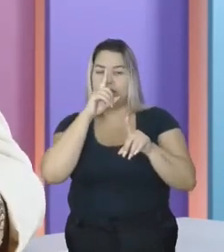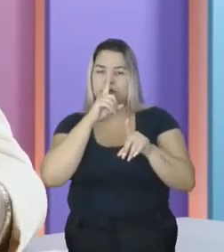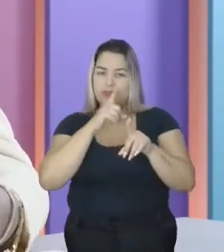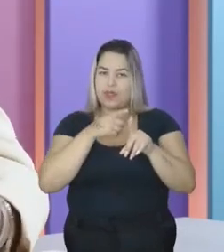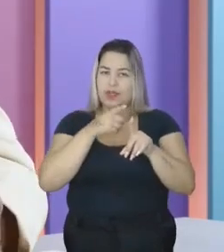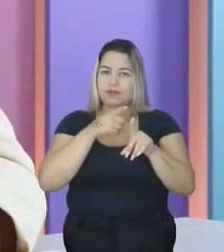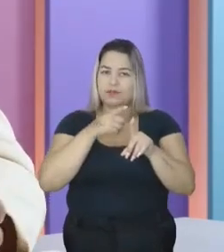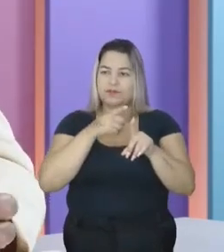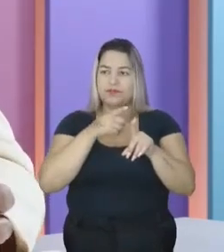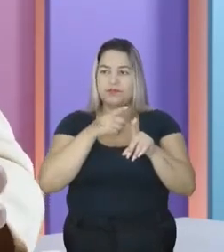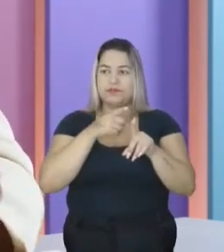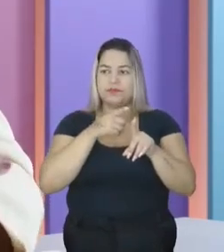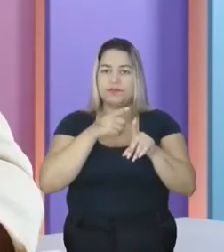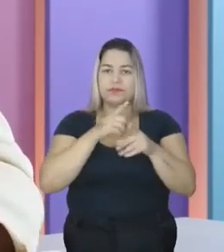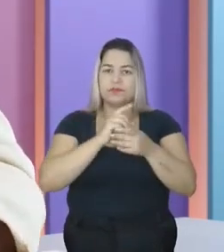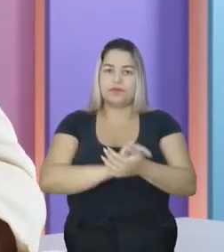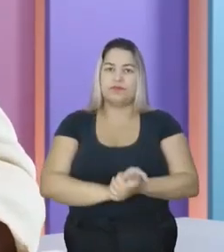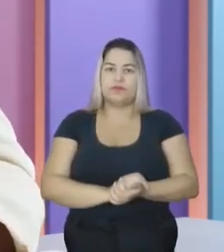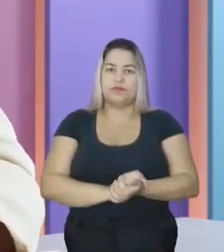porque